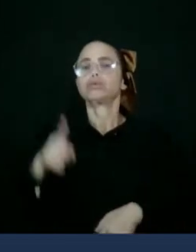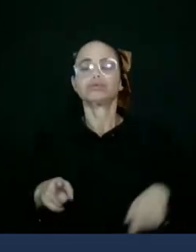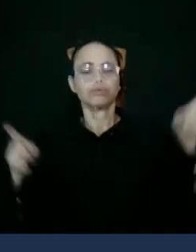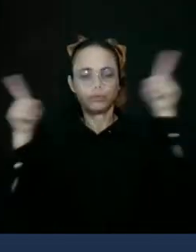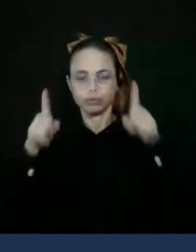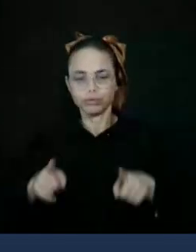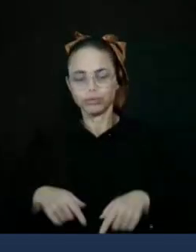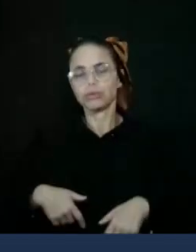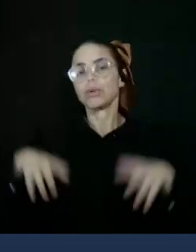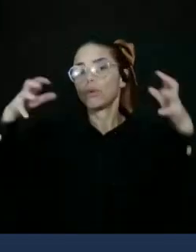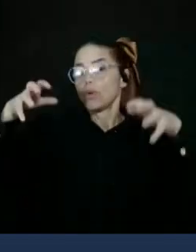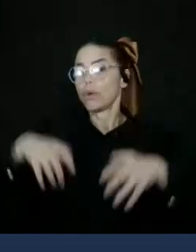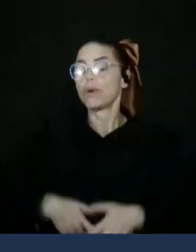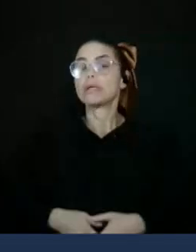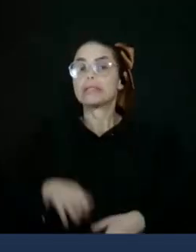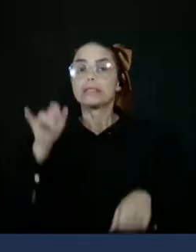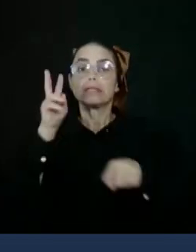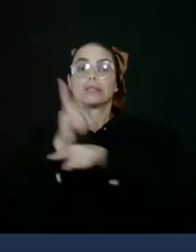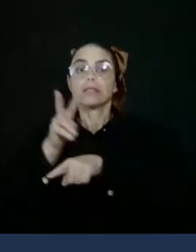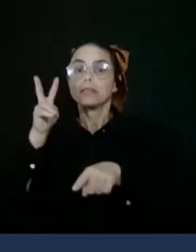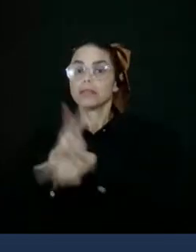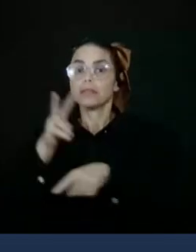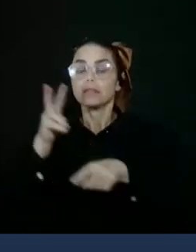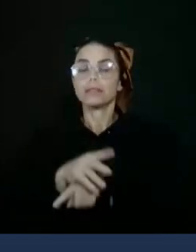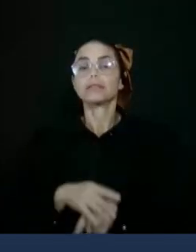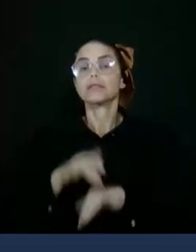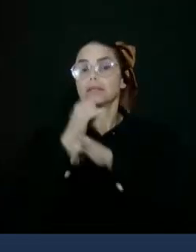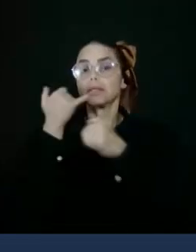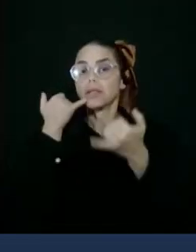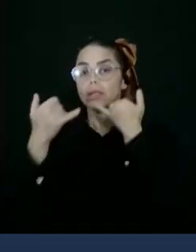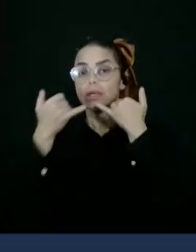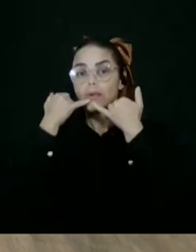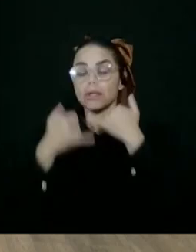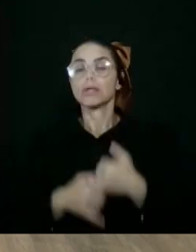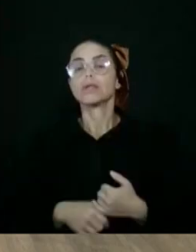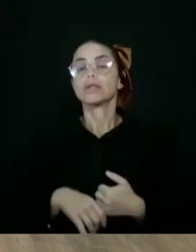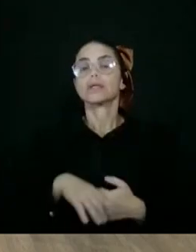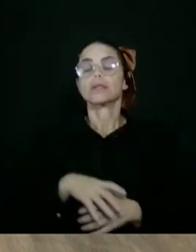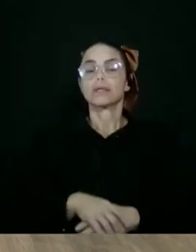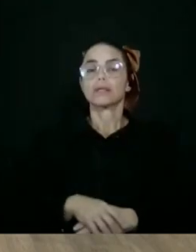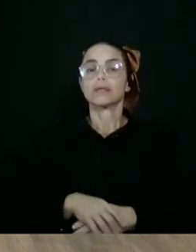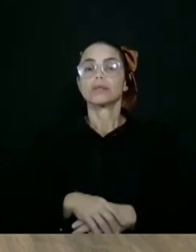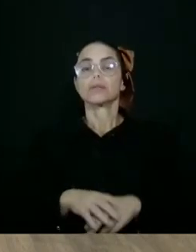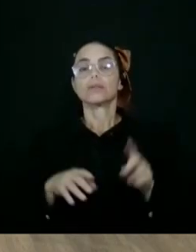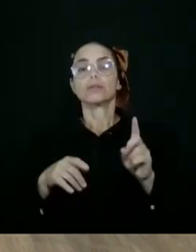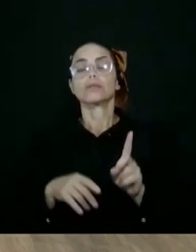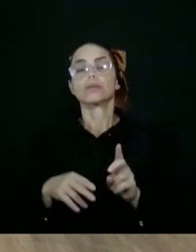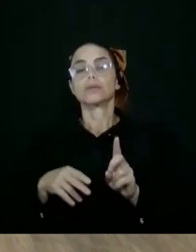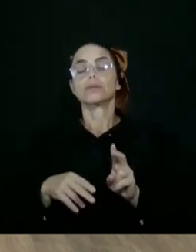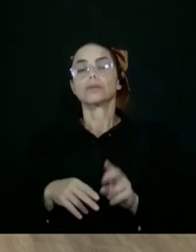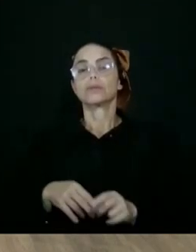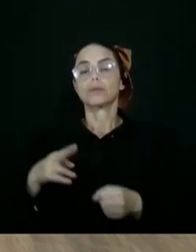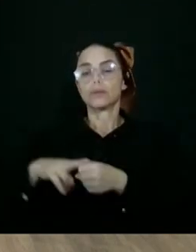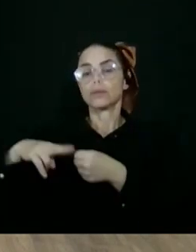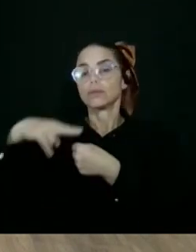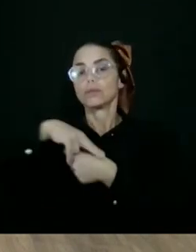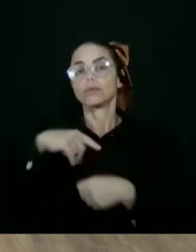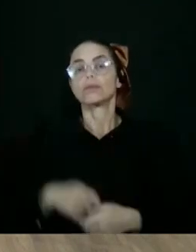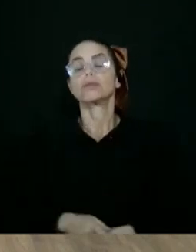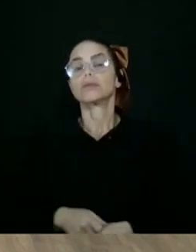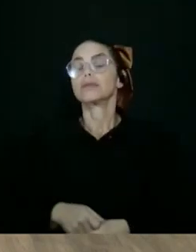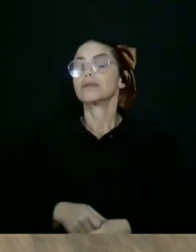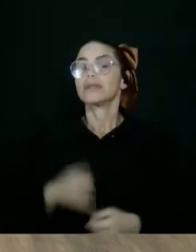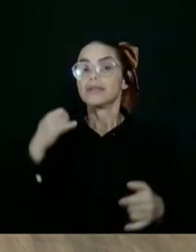Portanto, proteja-se. Essas informações são do CEPAGRE da Unicamp. O Jornal Câmara Notícia fica por aqui.